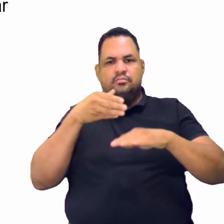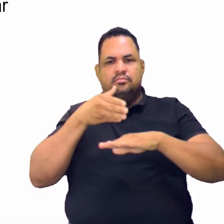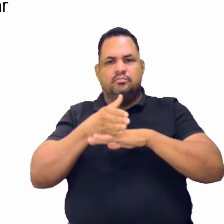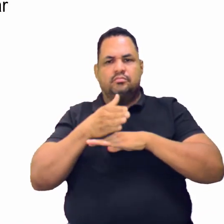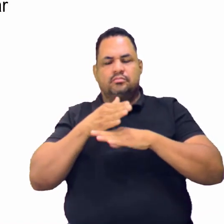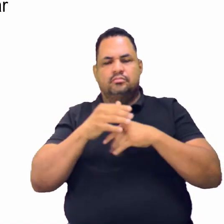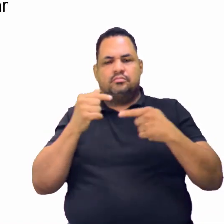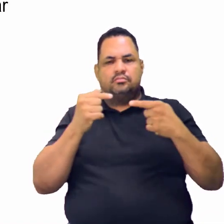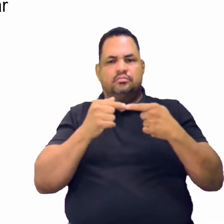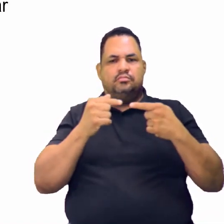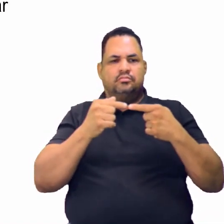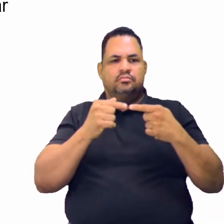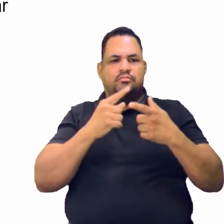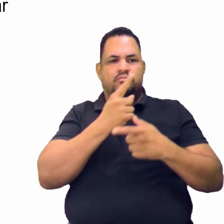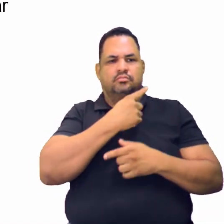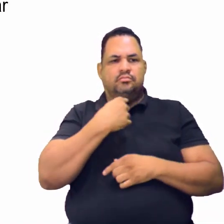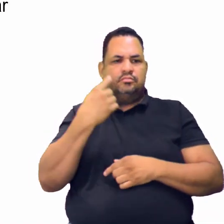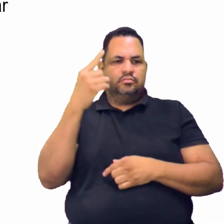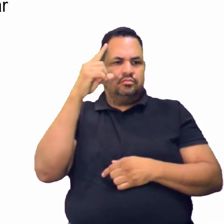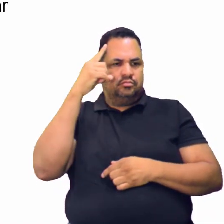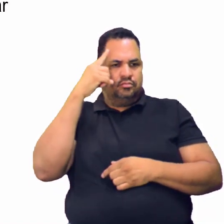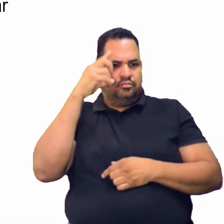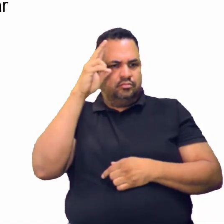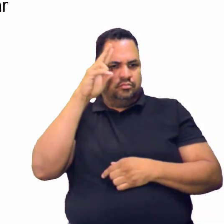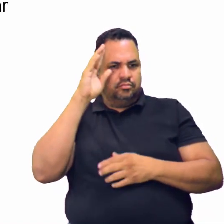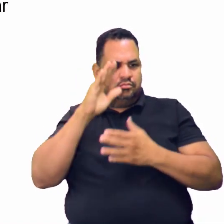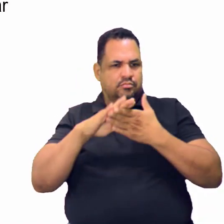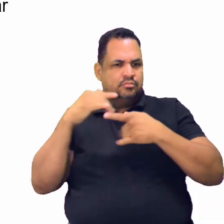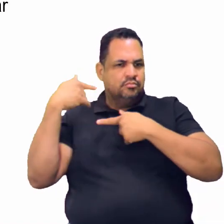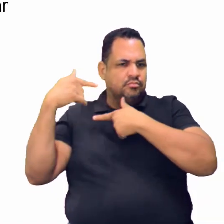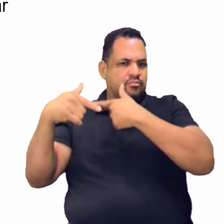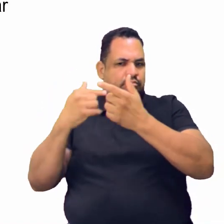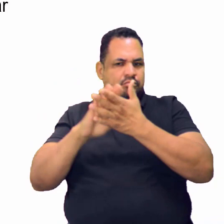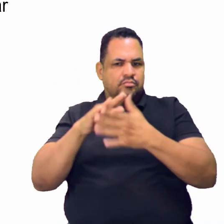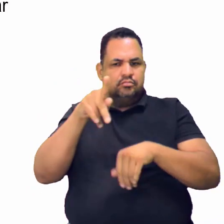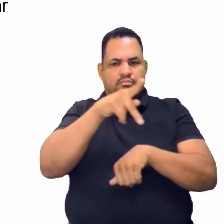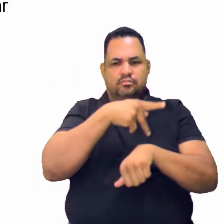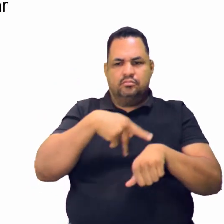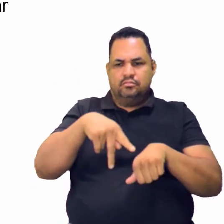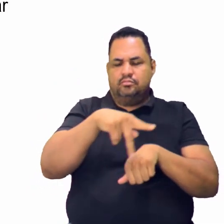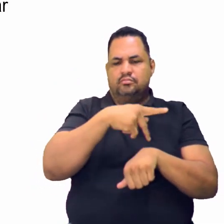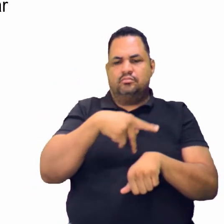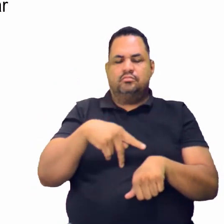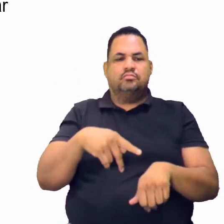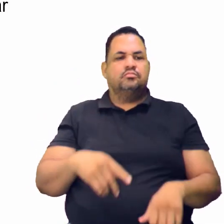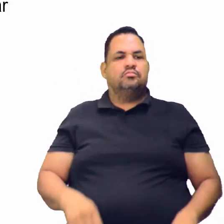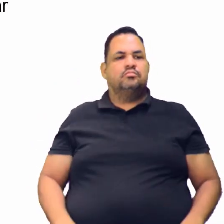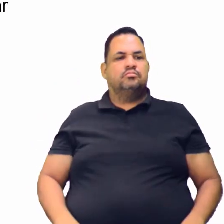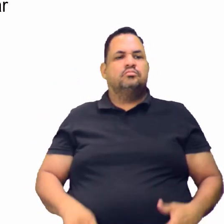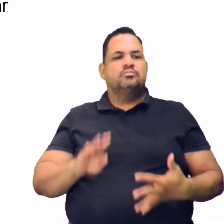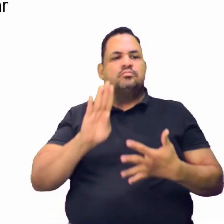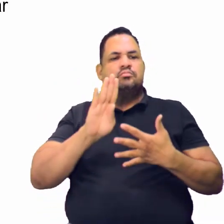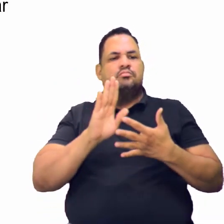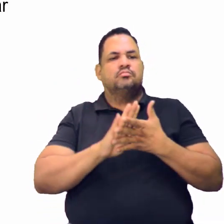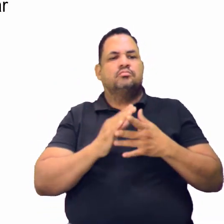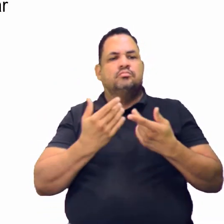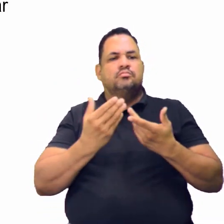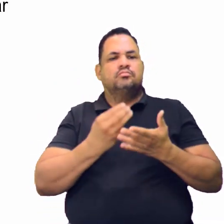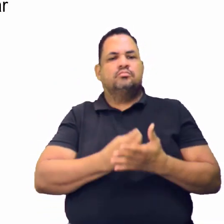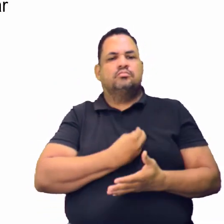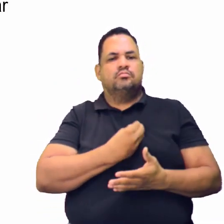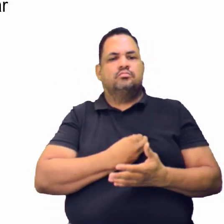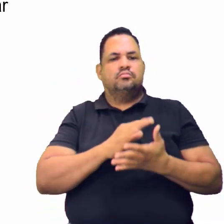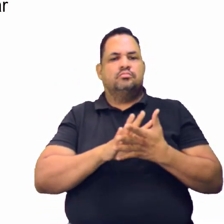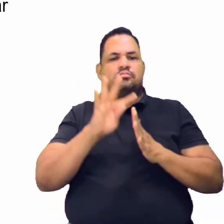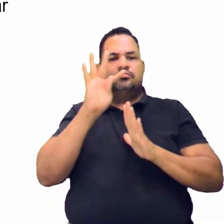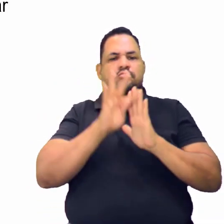permite entrar em contato com a nossa história, nossa trajetória, como nossa nação. B. Por meio da convivência